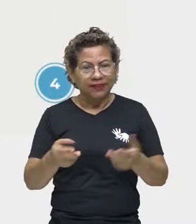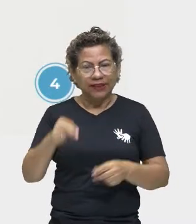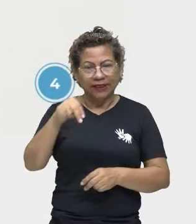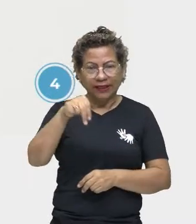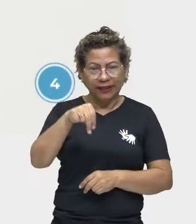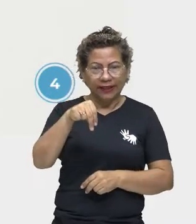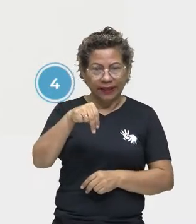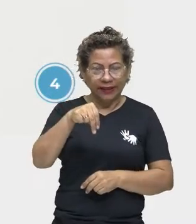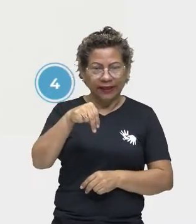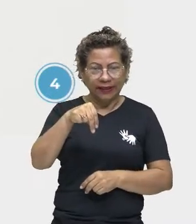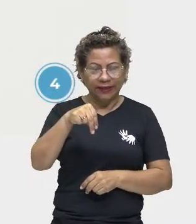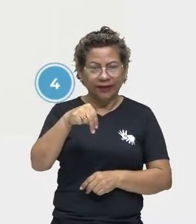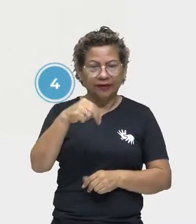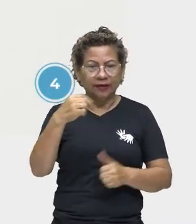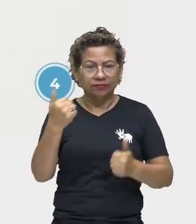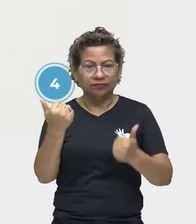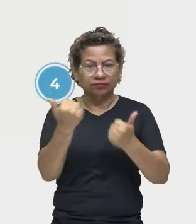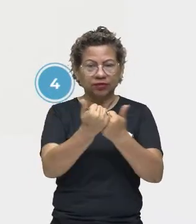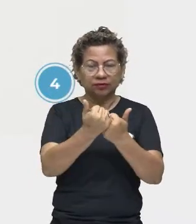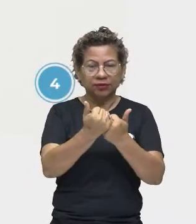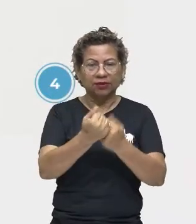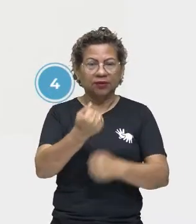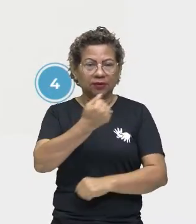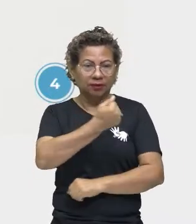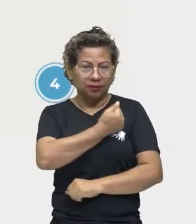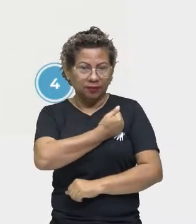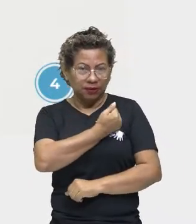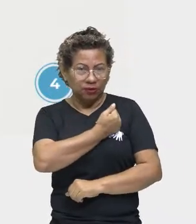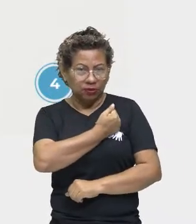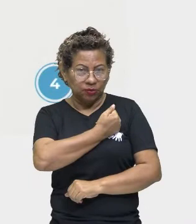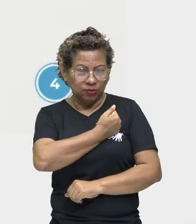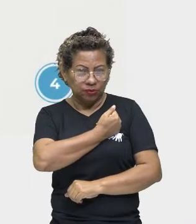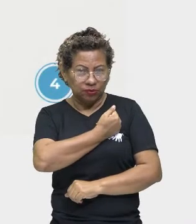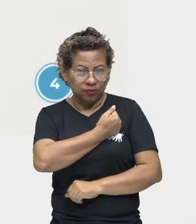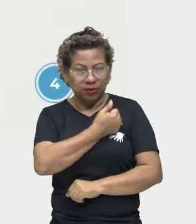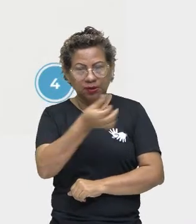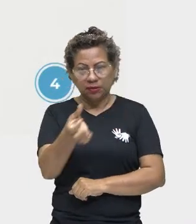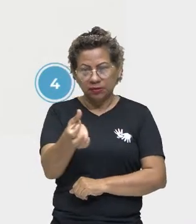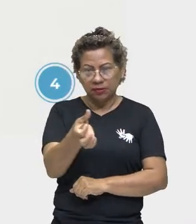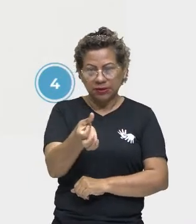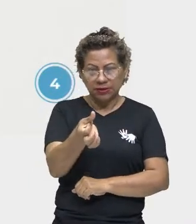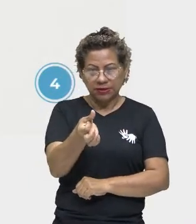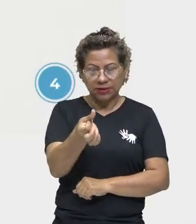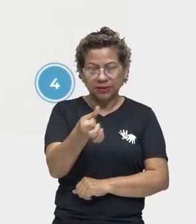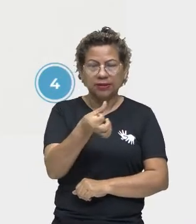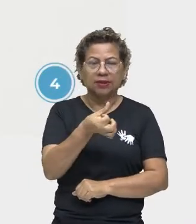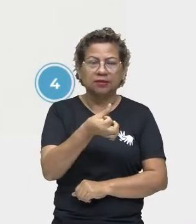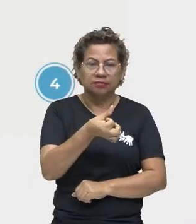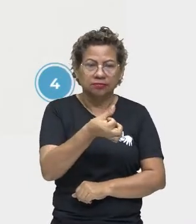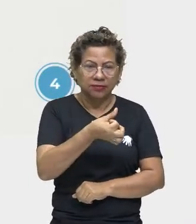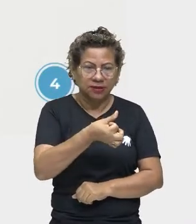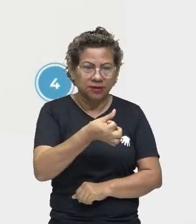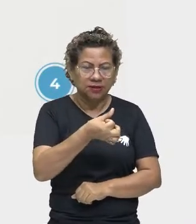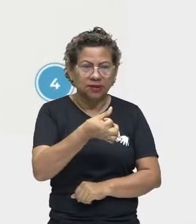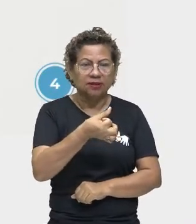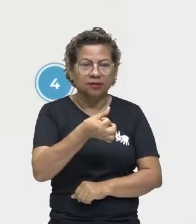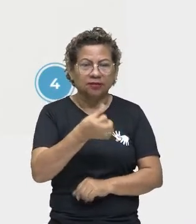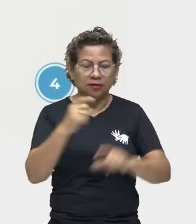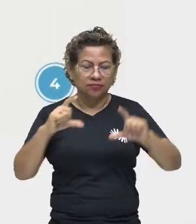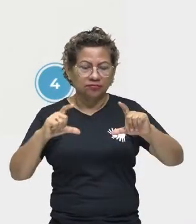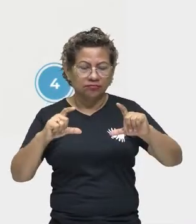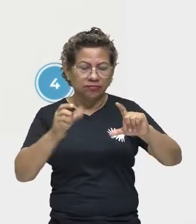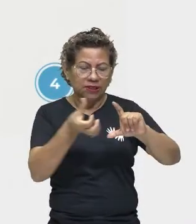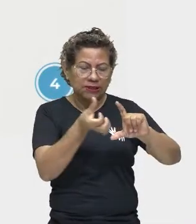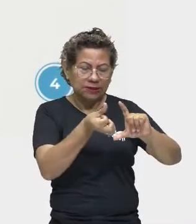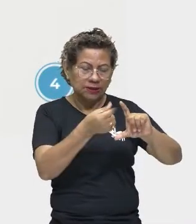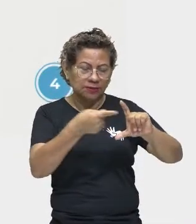por 6, 6 menos 2 é igual a 4, então a soma vai ser 180, que multiplica